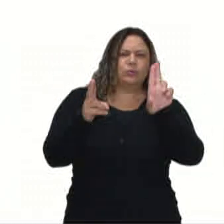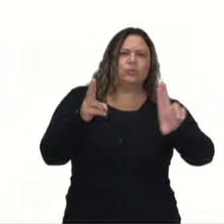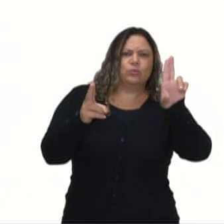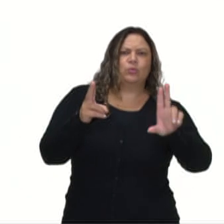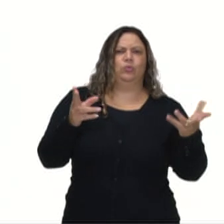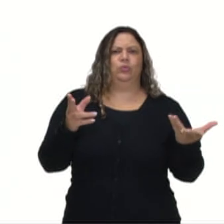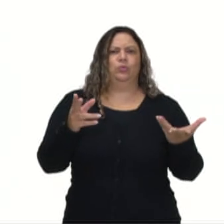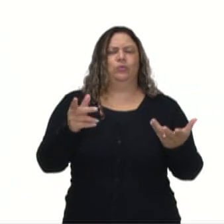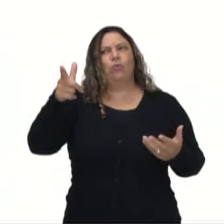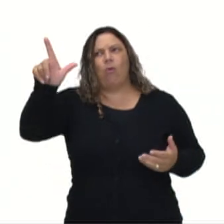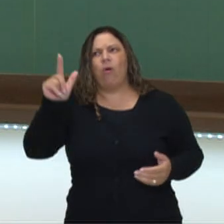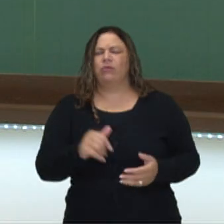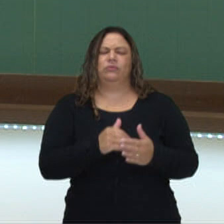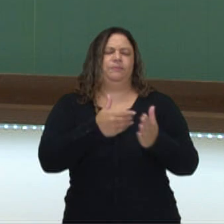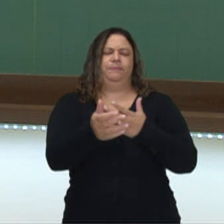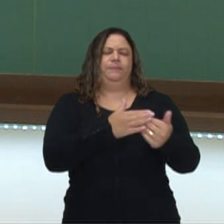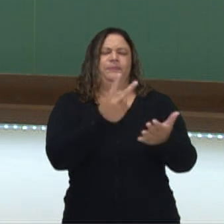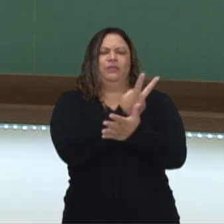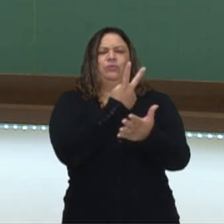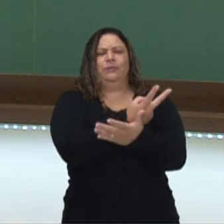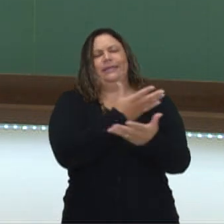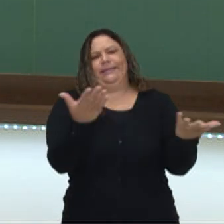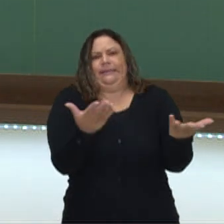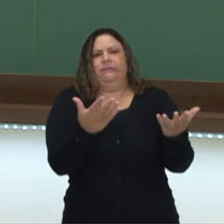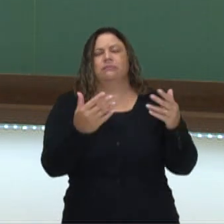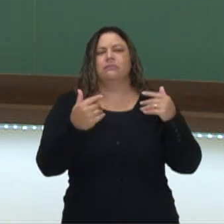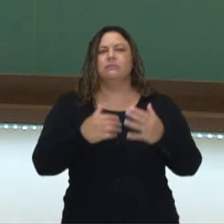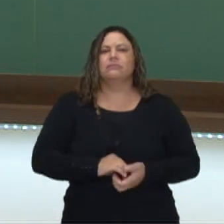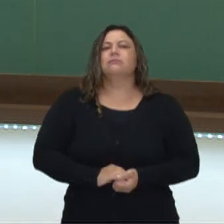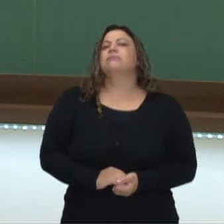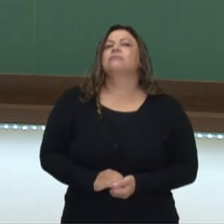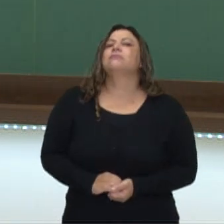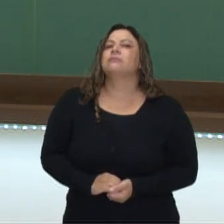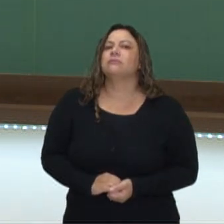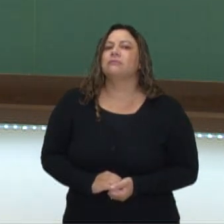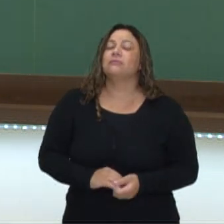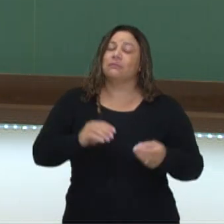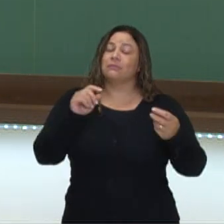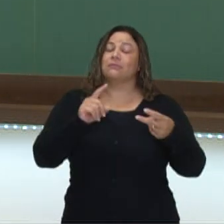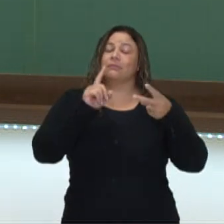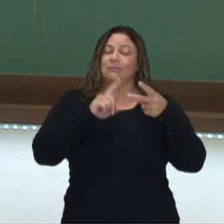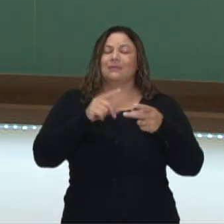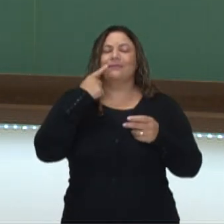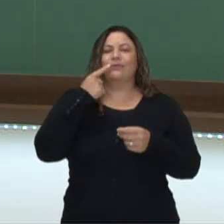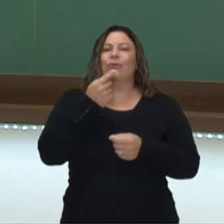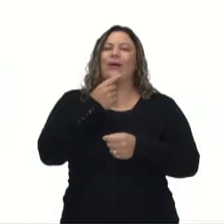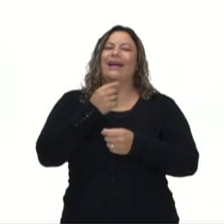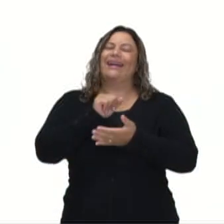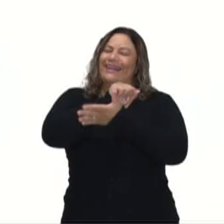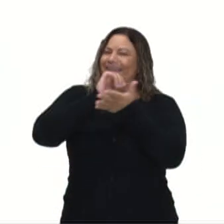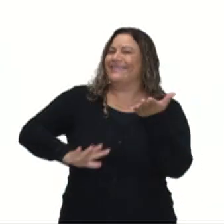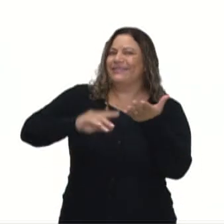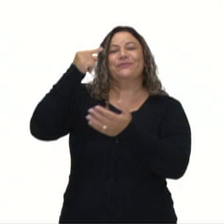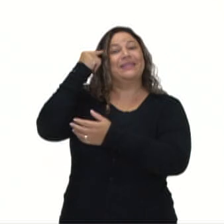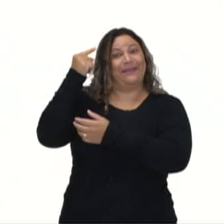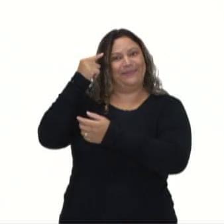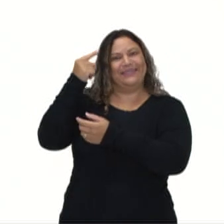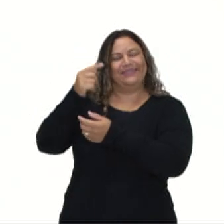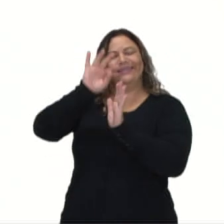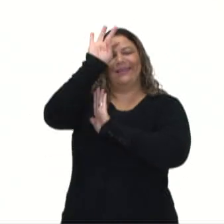delas era correta. Pois bem, a segunda atividade para vocês repensarem aí o texto. Uma das